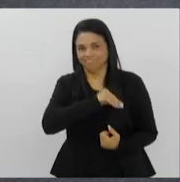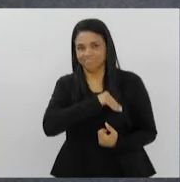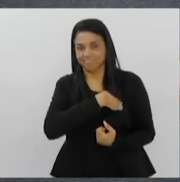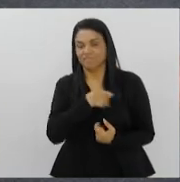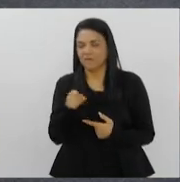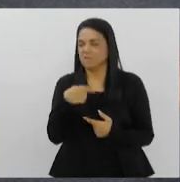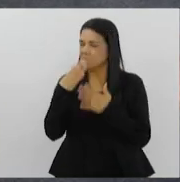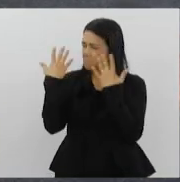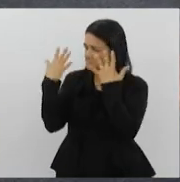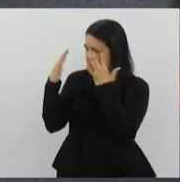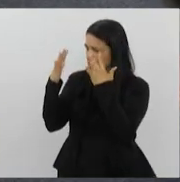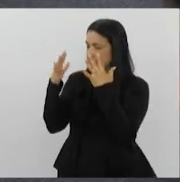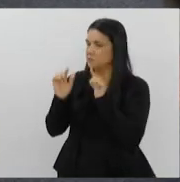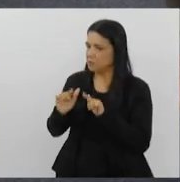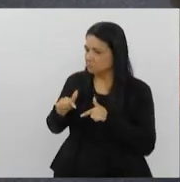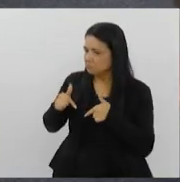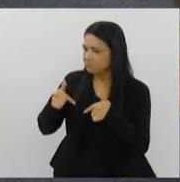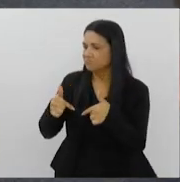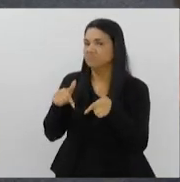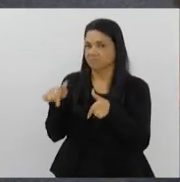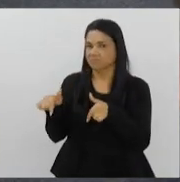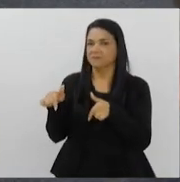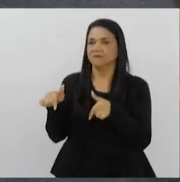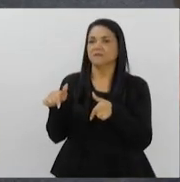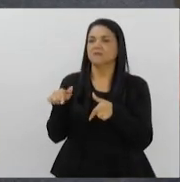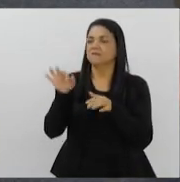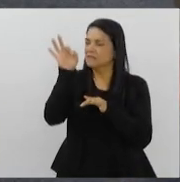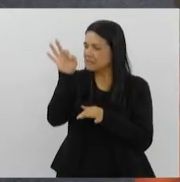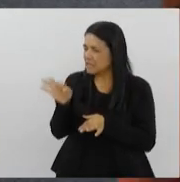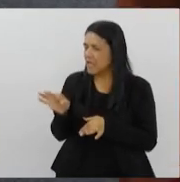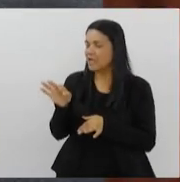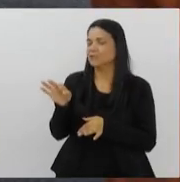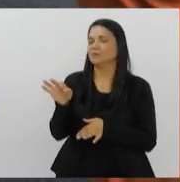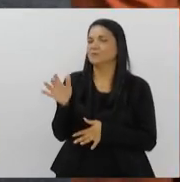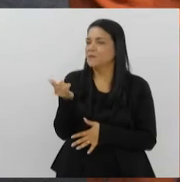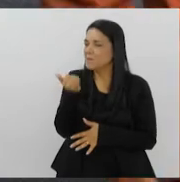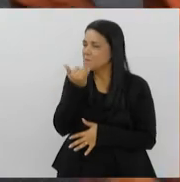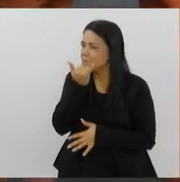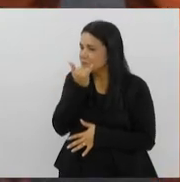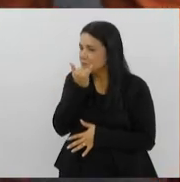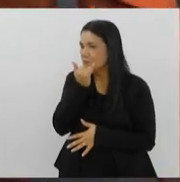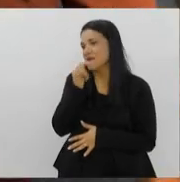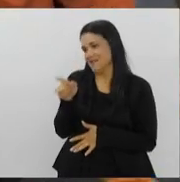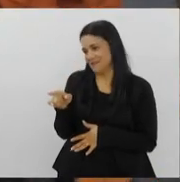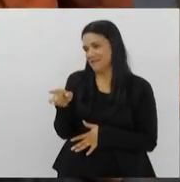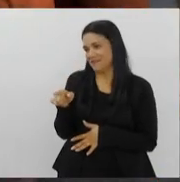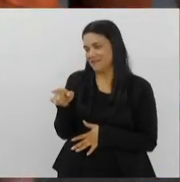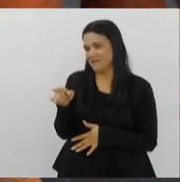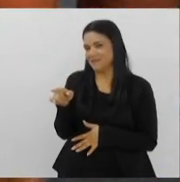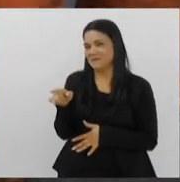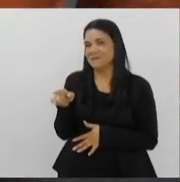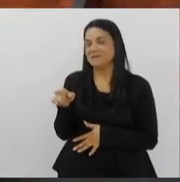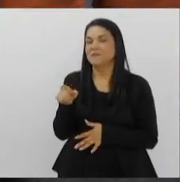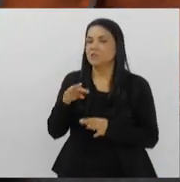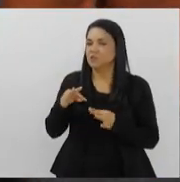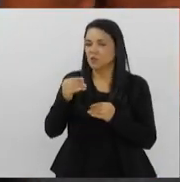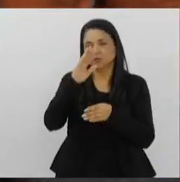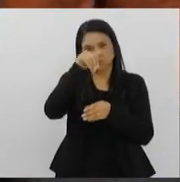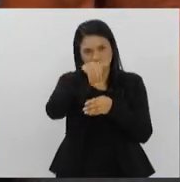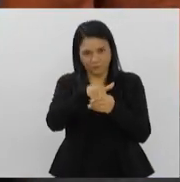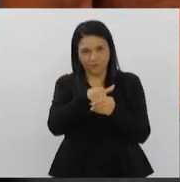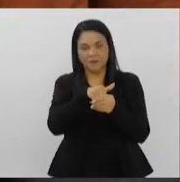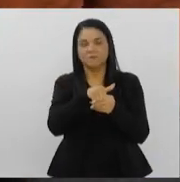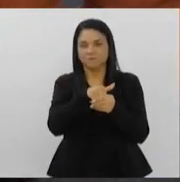iniciativa. Mas Vossa Excelência está completamente perdoado e votaremos todos a favor desse